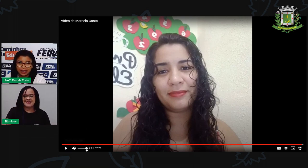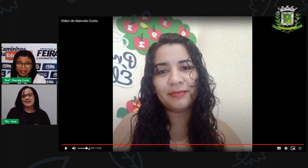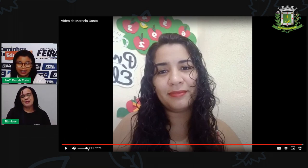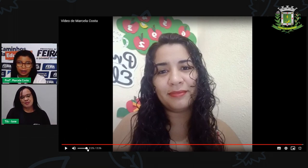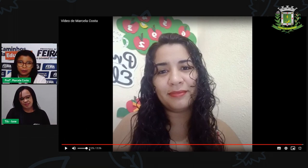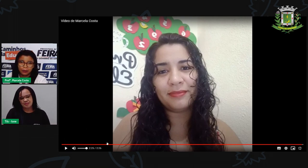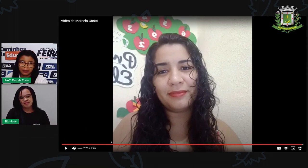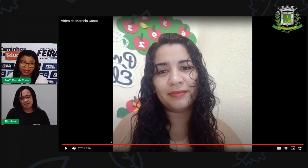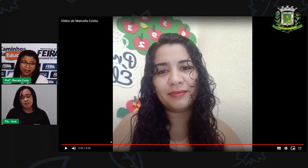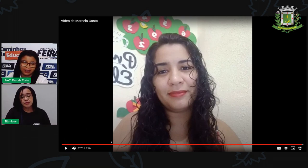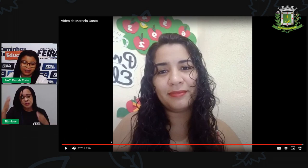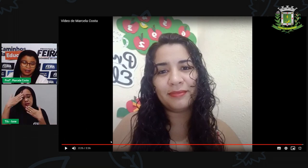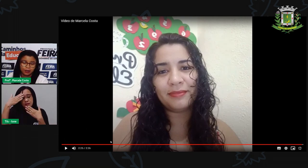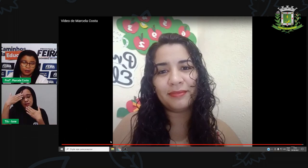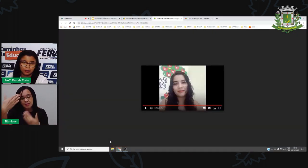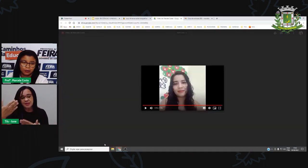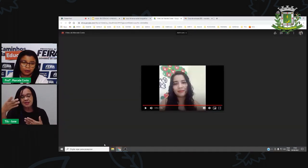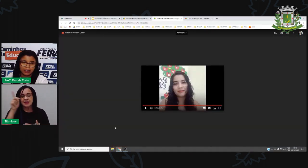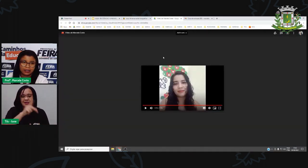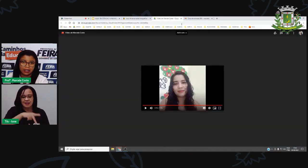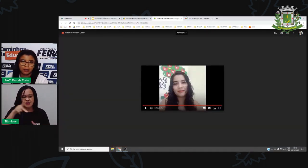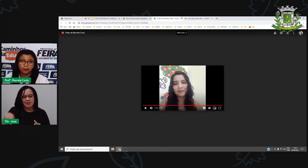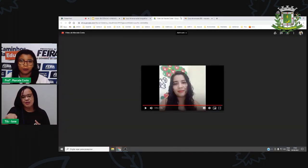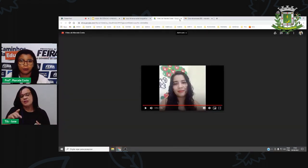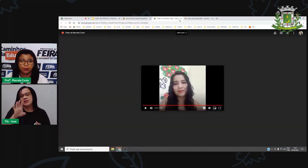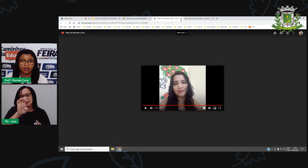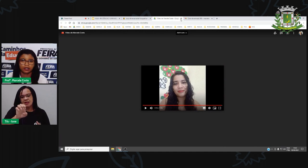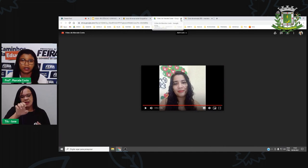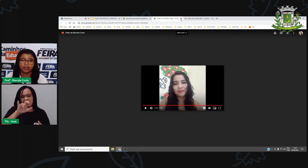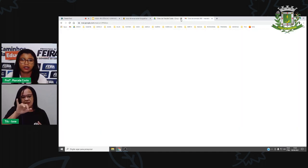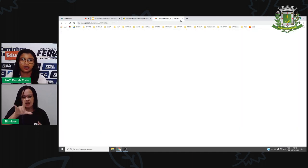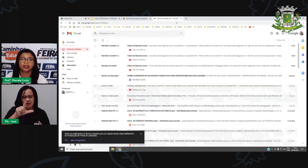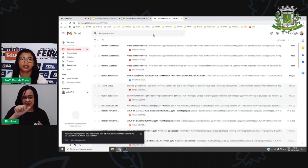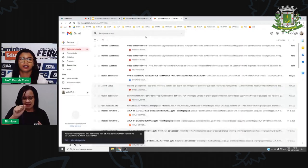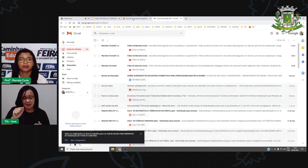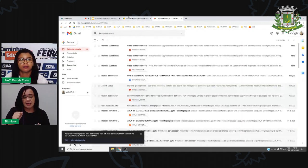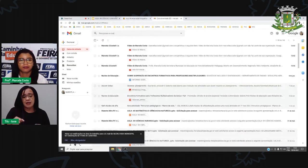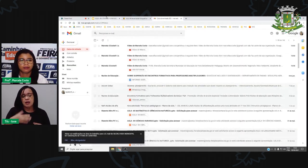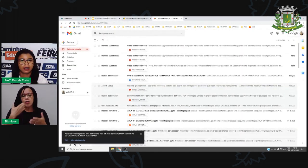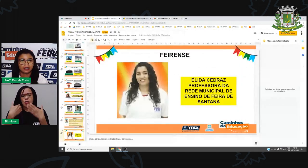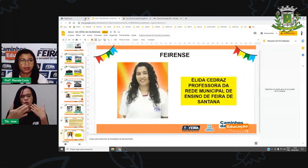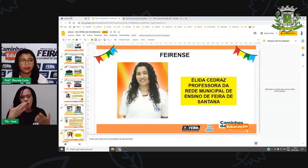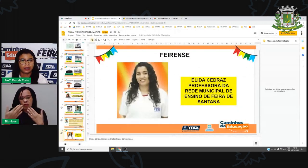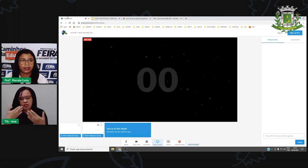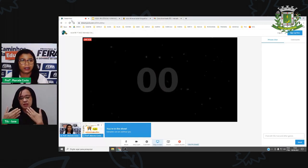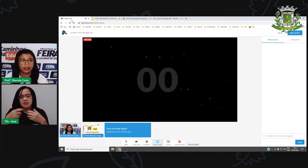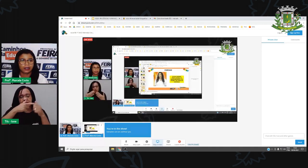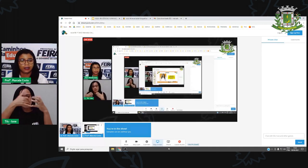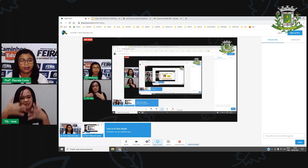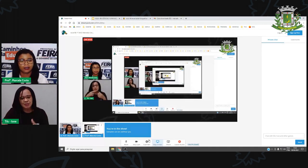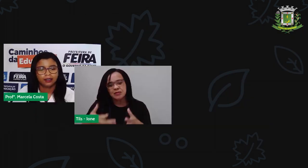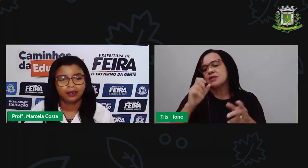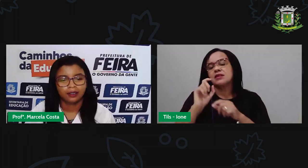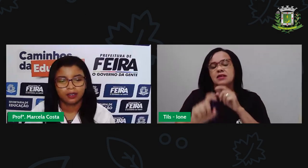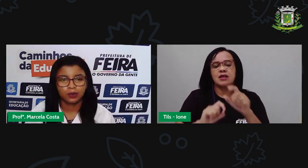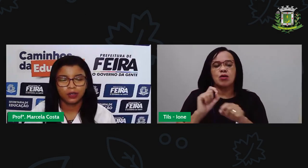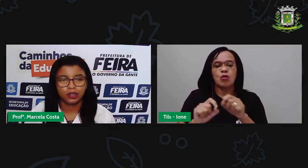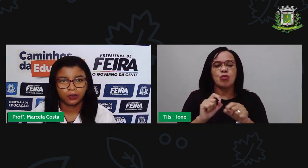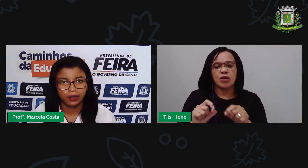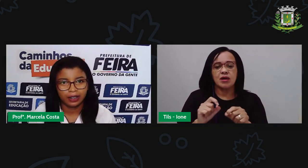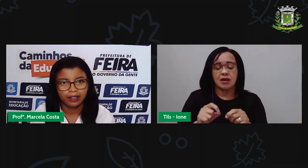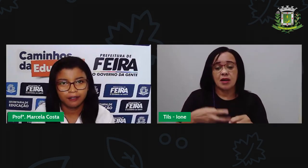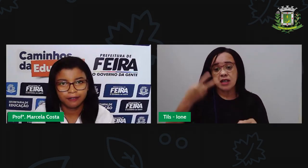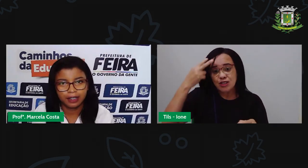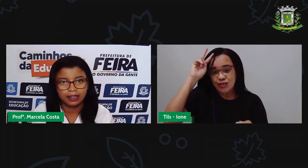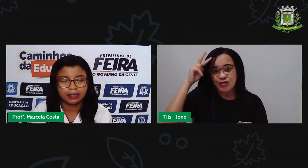Muito obrigada, Proelida, por conversar aqui um pouco com a gente, falando aí sobre a